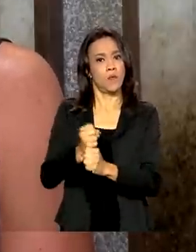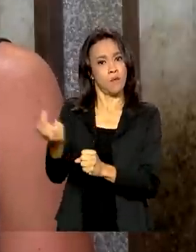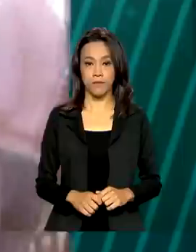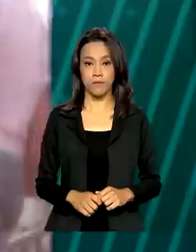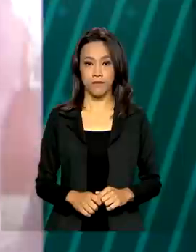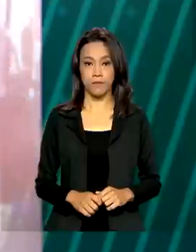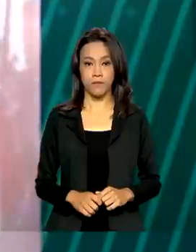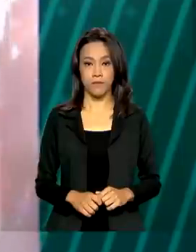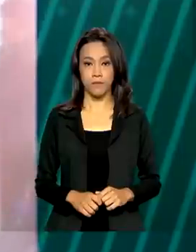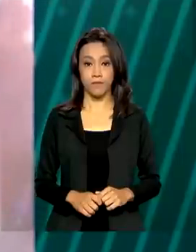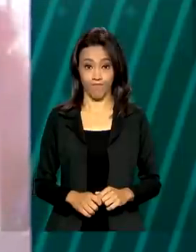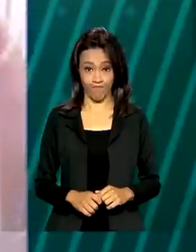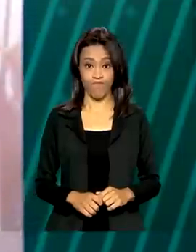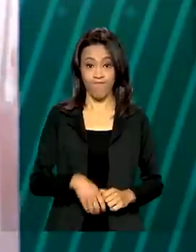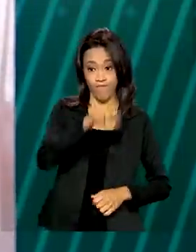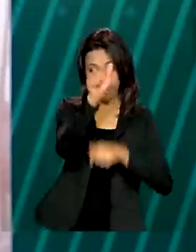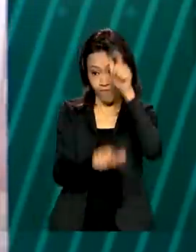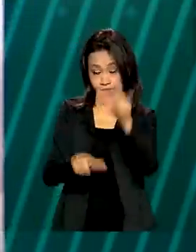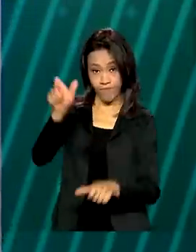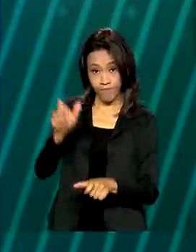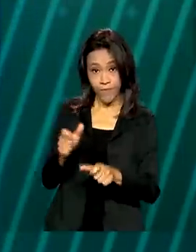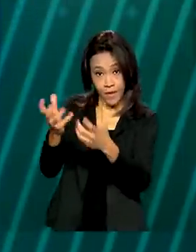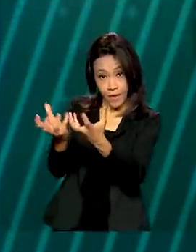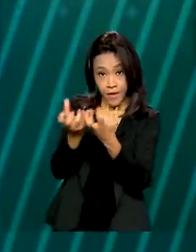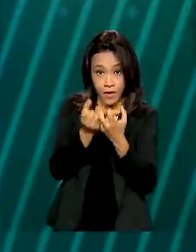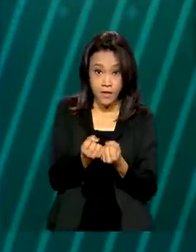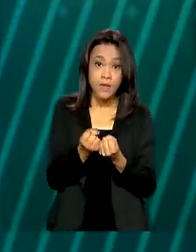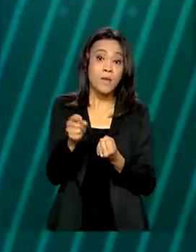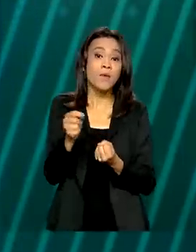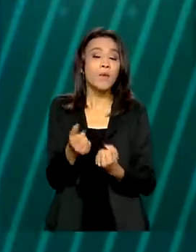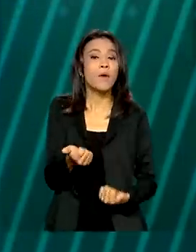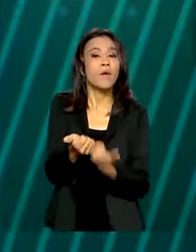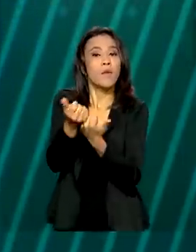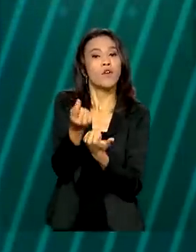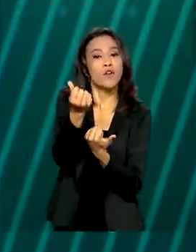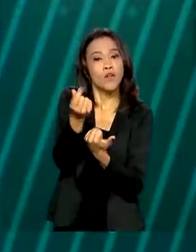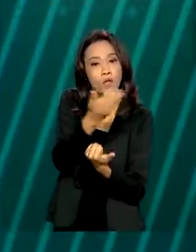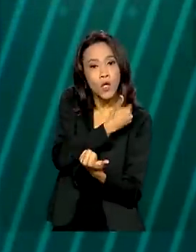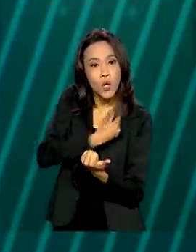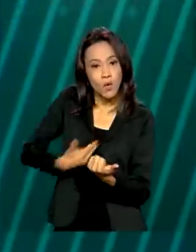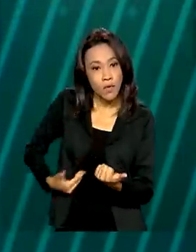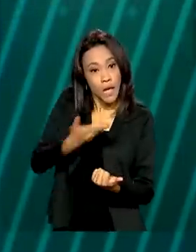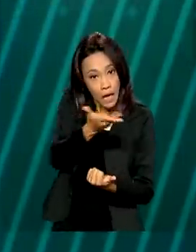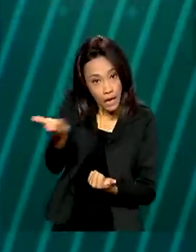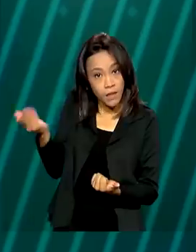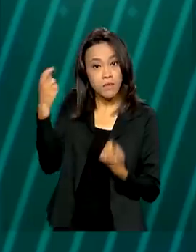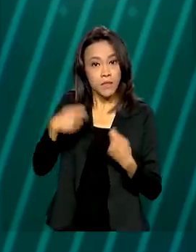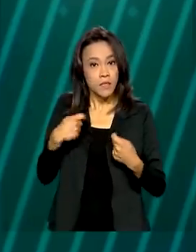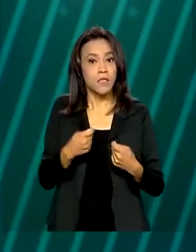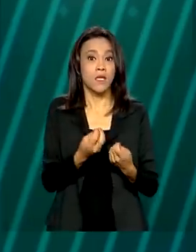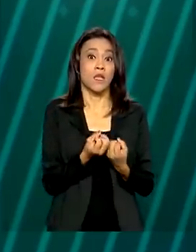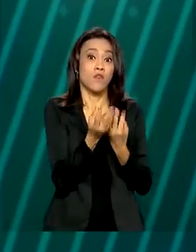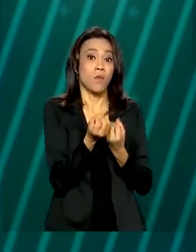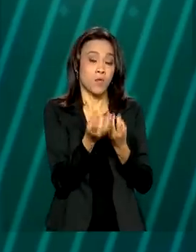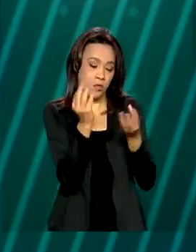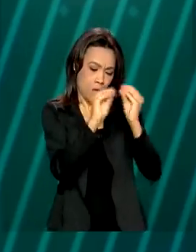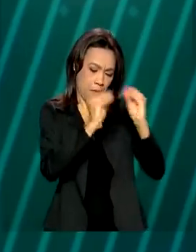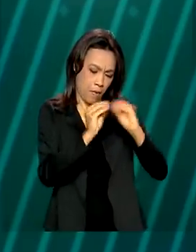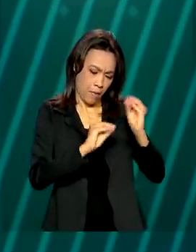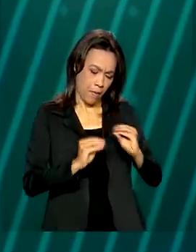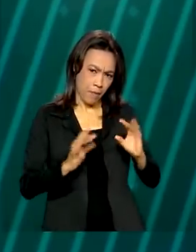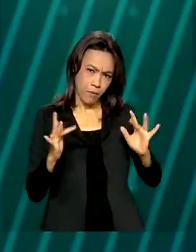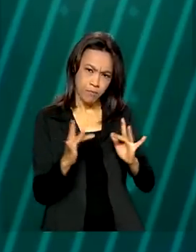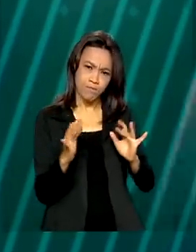pessoas. Os beneficiários de programas sociais do governo federal devem manter seus dados atualizados